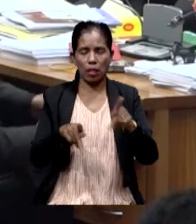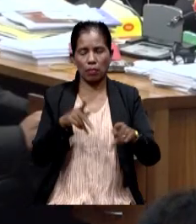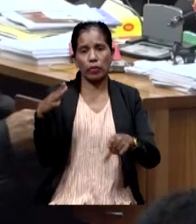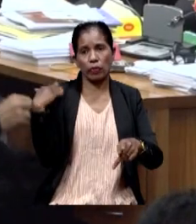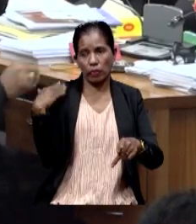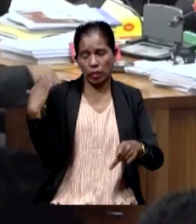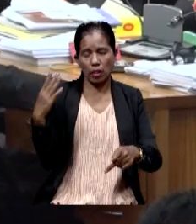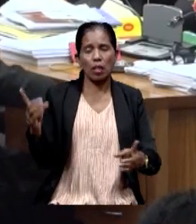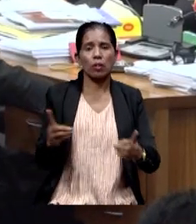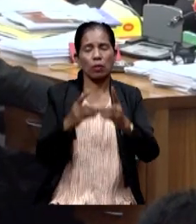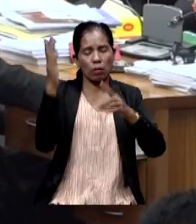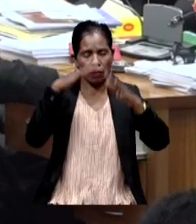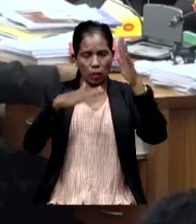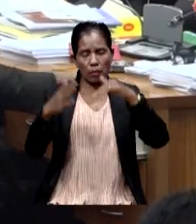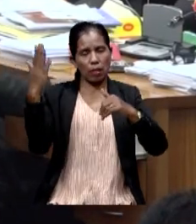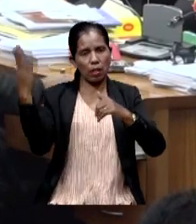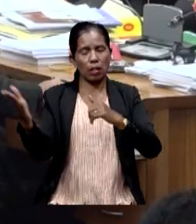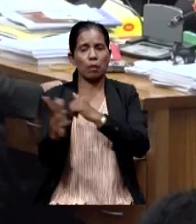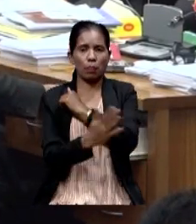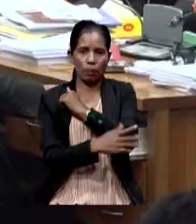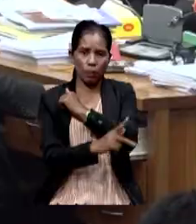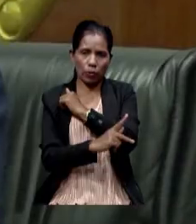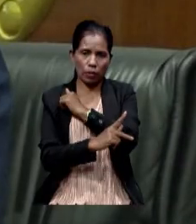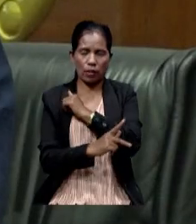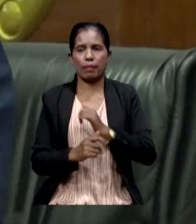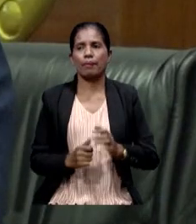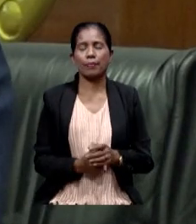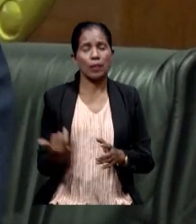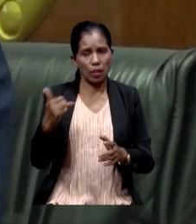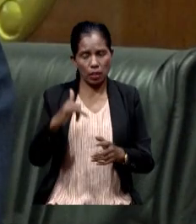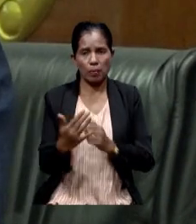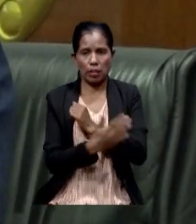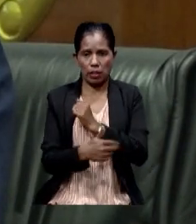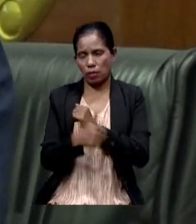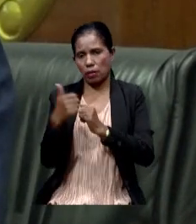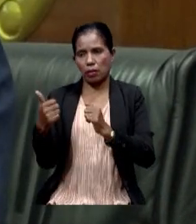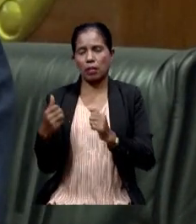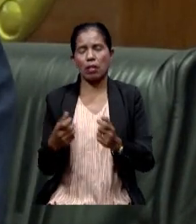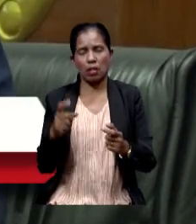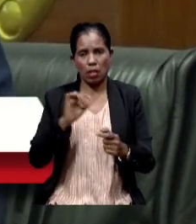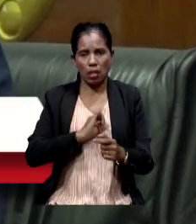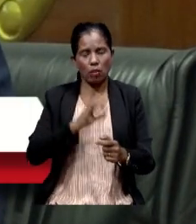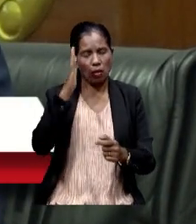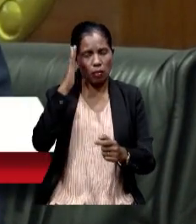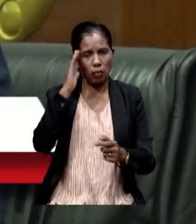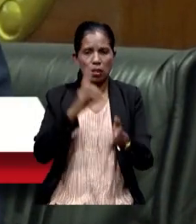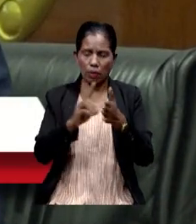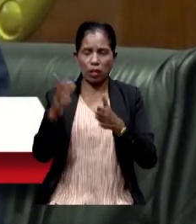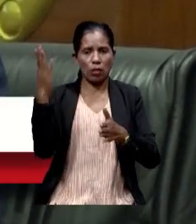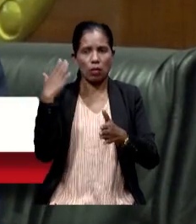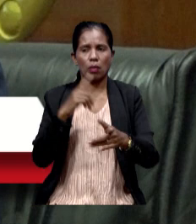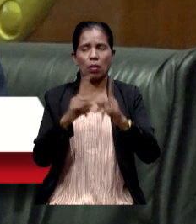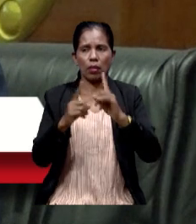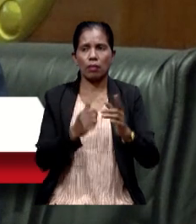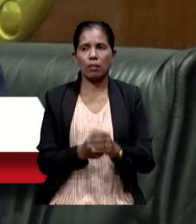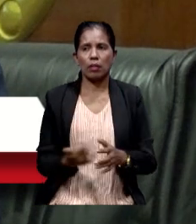enfrenta problema ia Portugal. Sira bara liur ang nai ami ho ia semana ira liuba me alon explicação ne kata